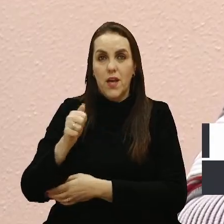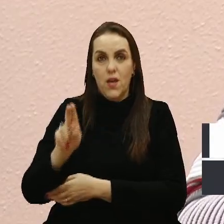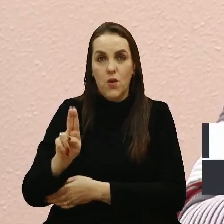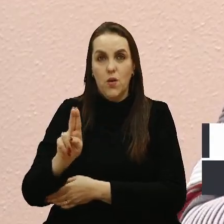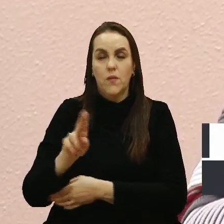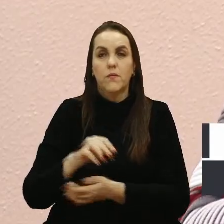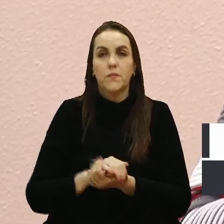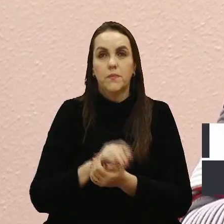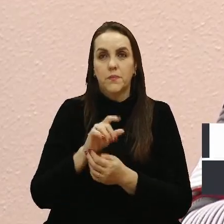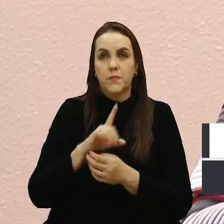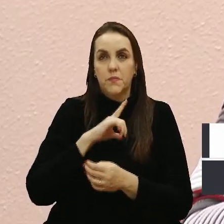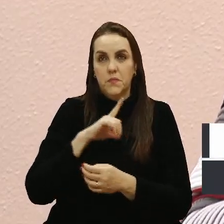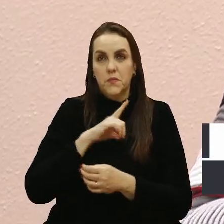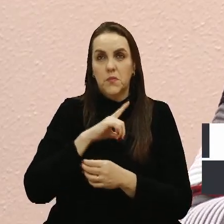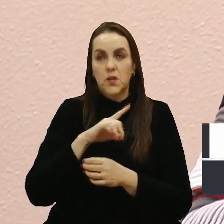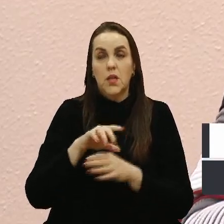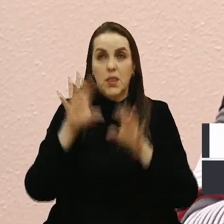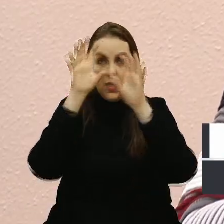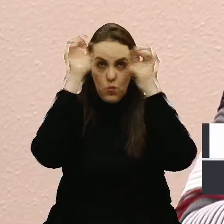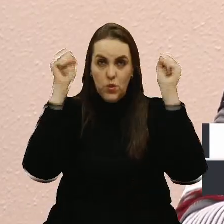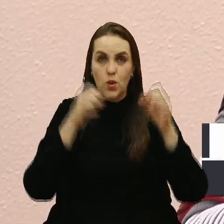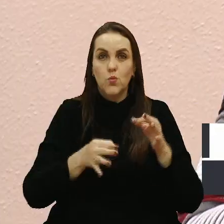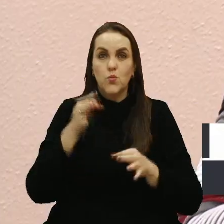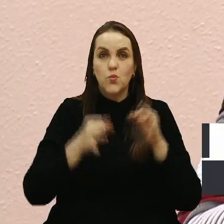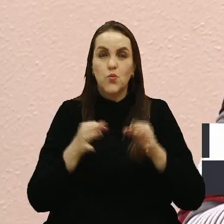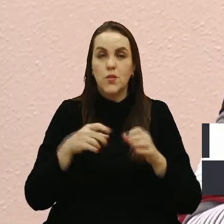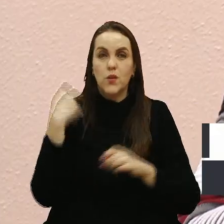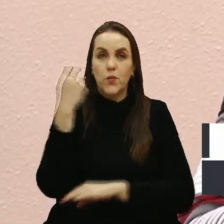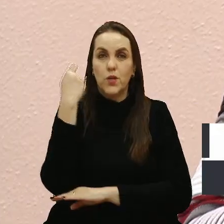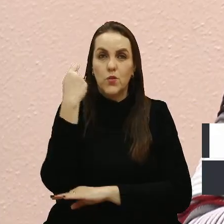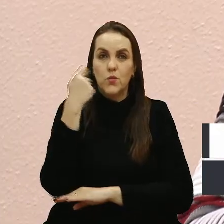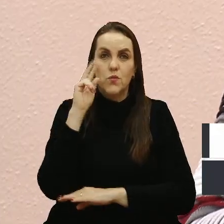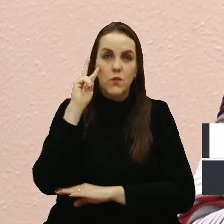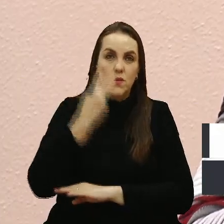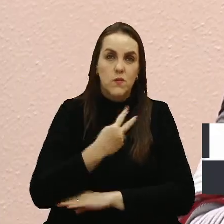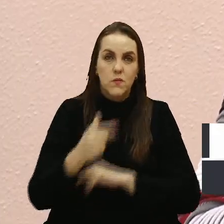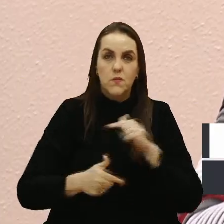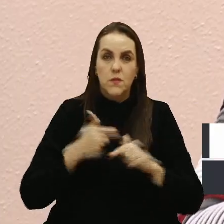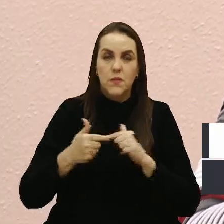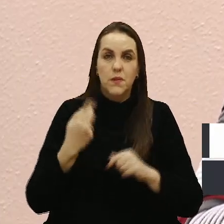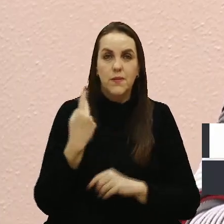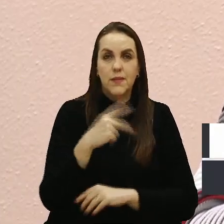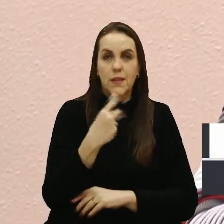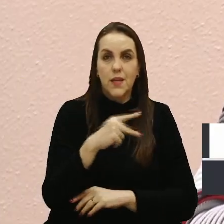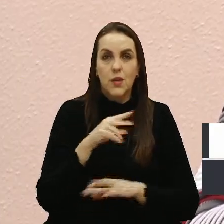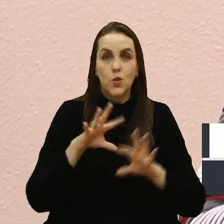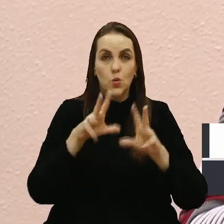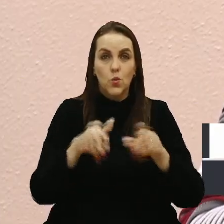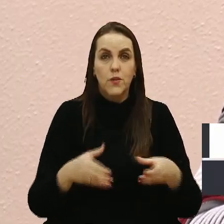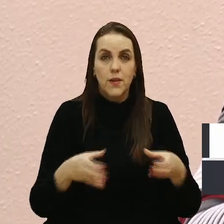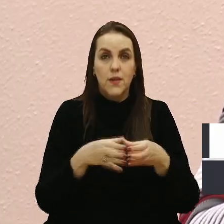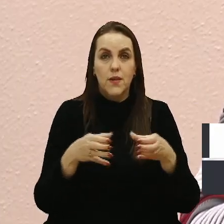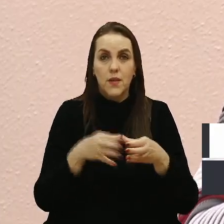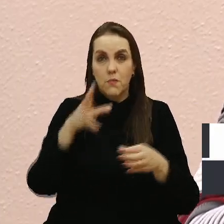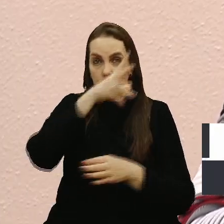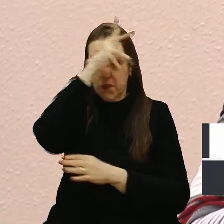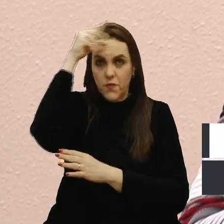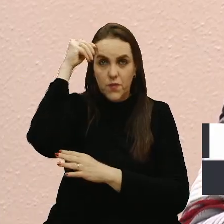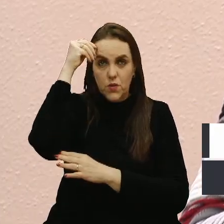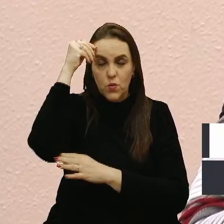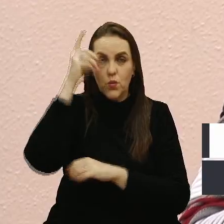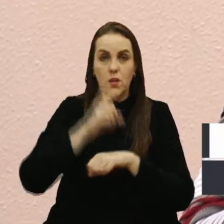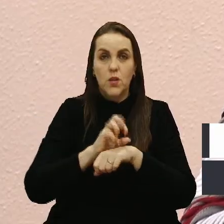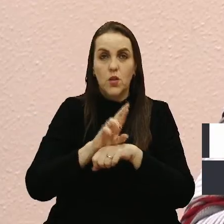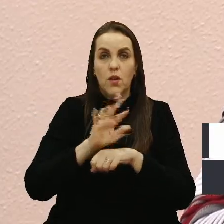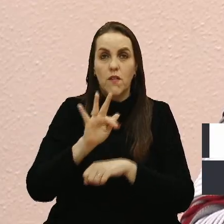do Rio Grande do Sul, em reconhecimento ao trabalho realizado por ele e por toda a equipe também da Prefeitura, o doutor Fred,